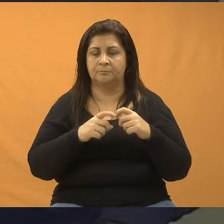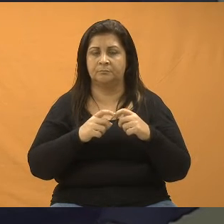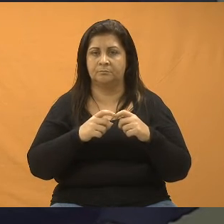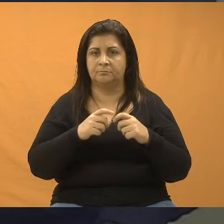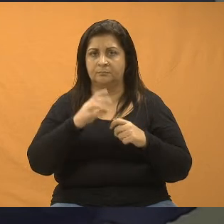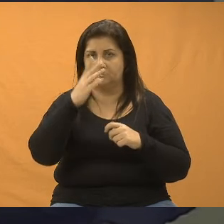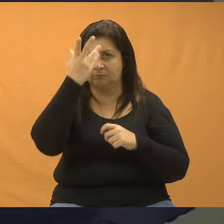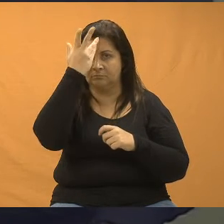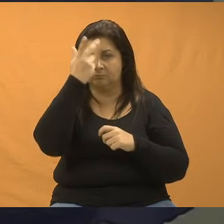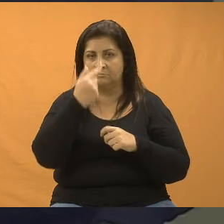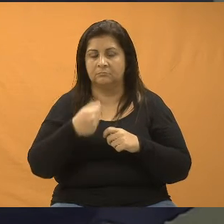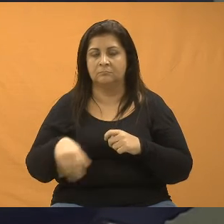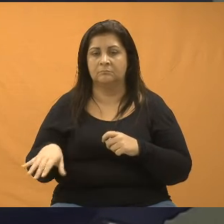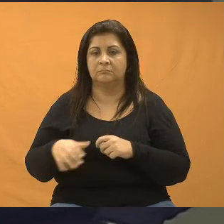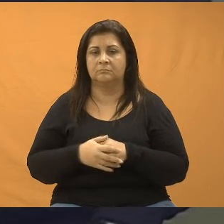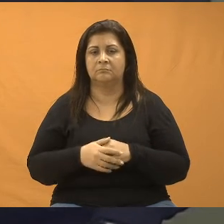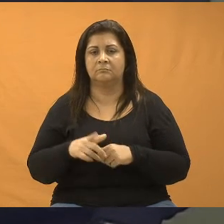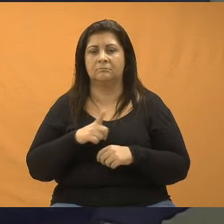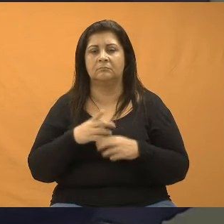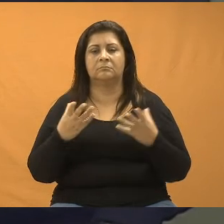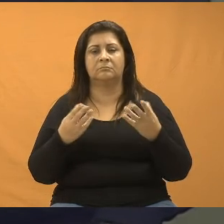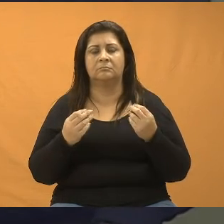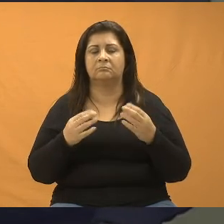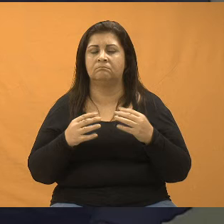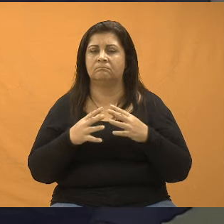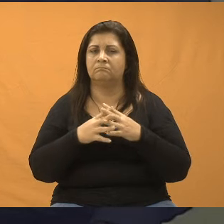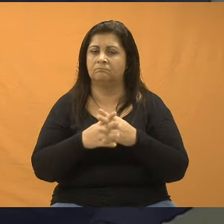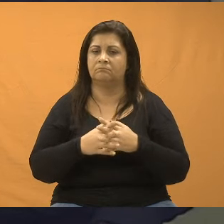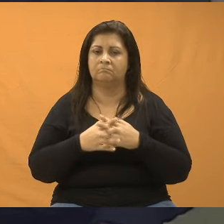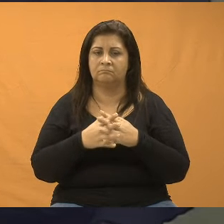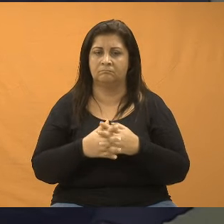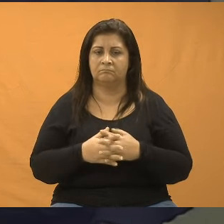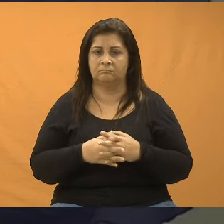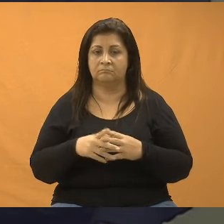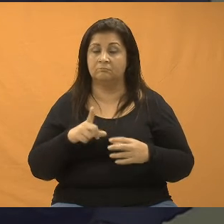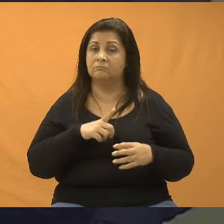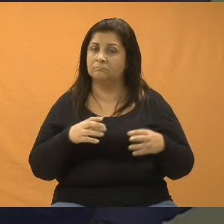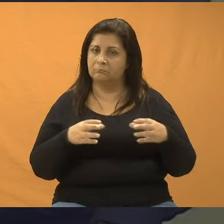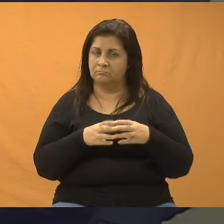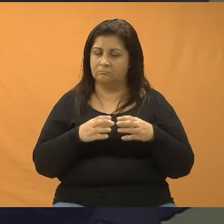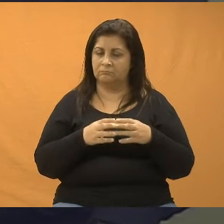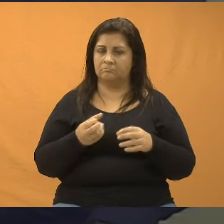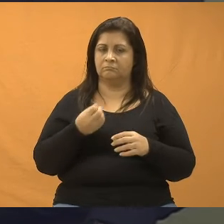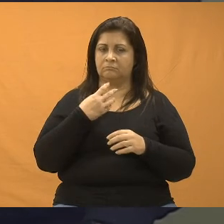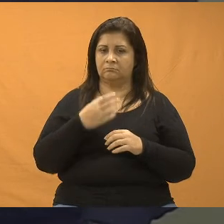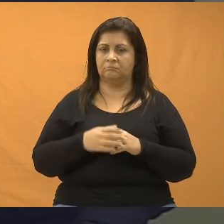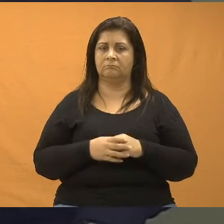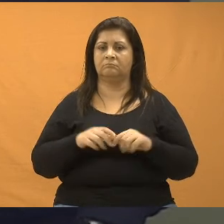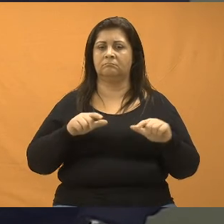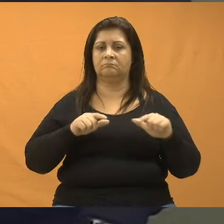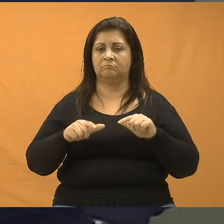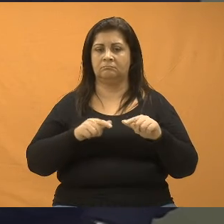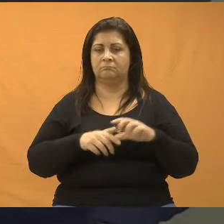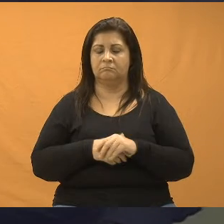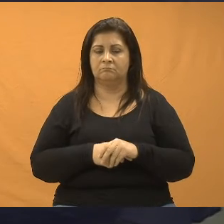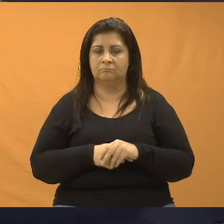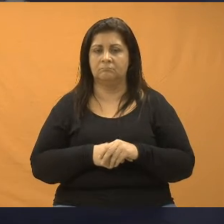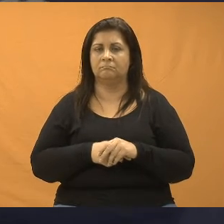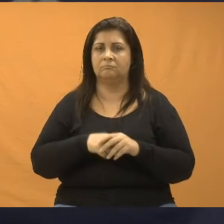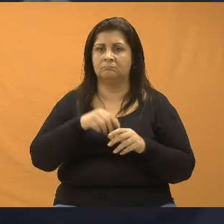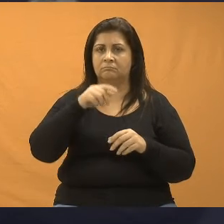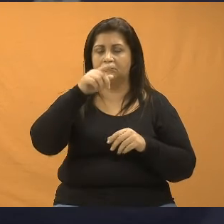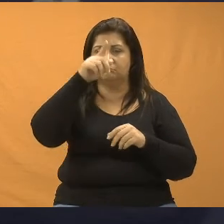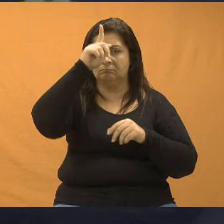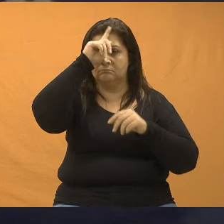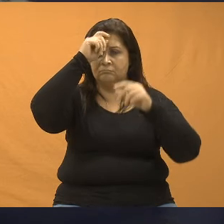trabalha com uma série de dificuldades, mas tem uma equipe boa que trabalha lá, de enfermeiros,